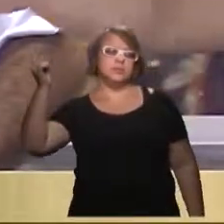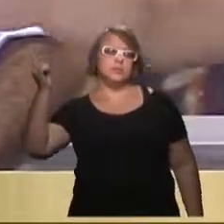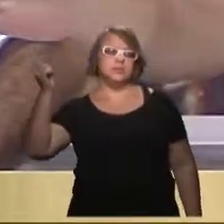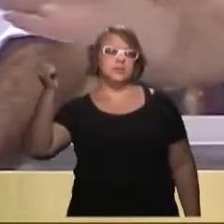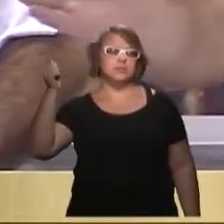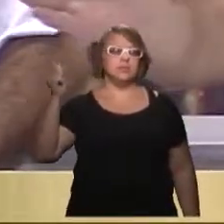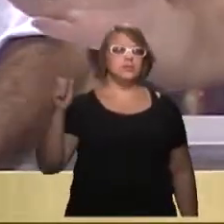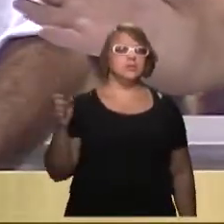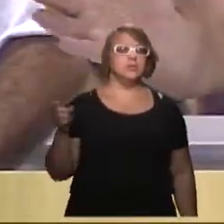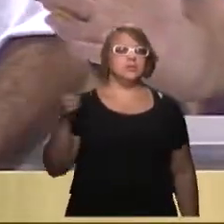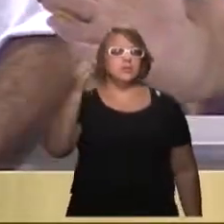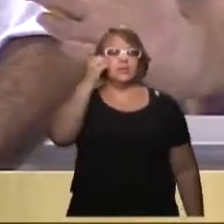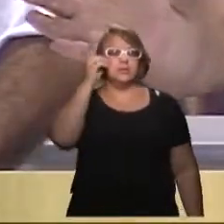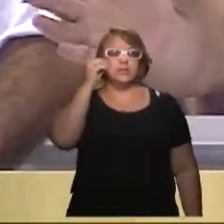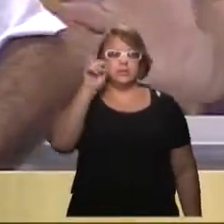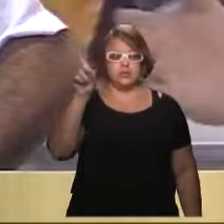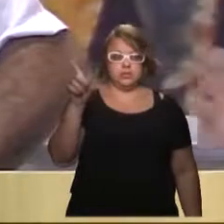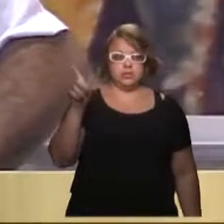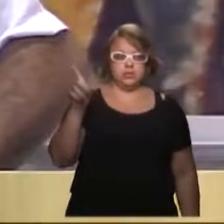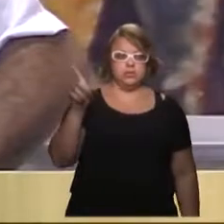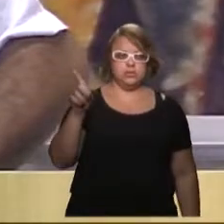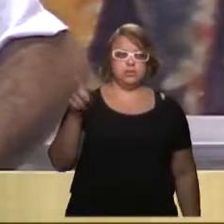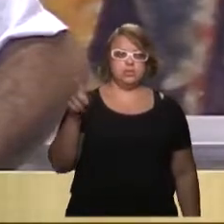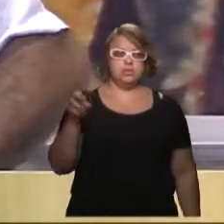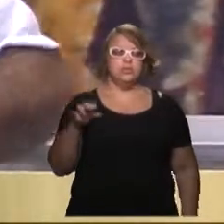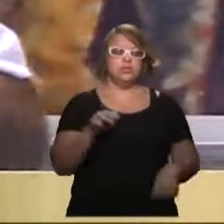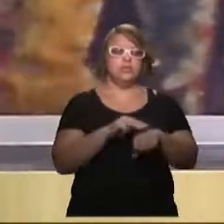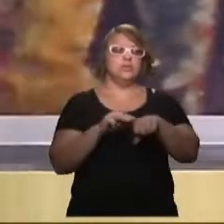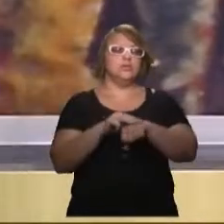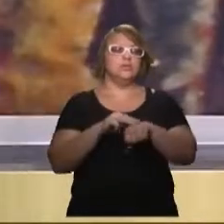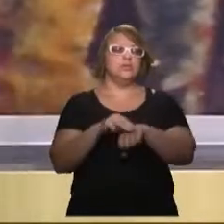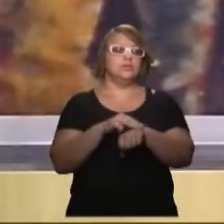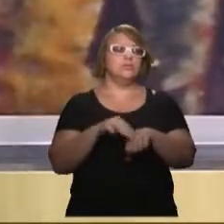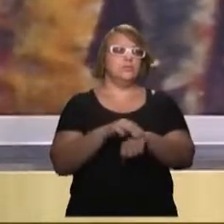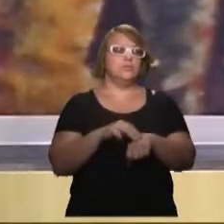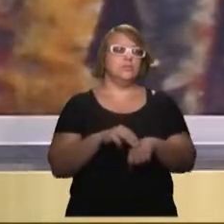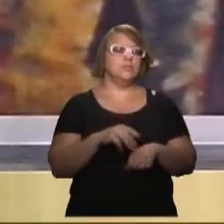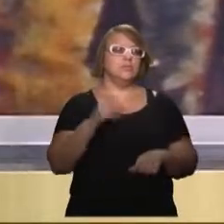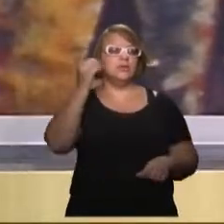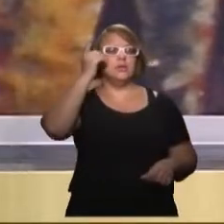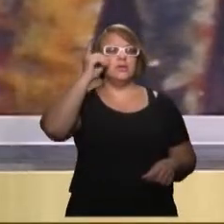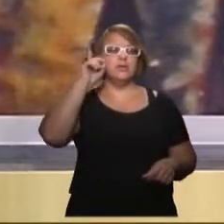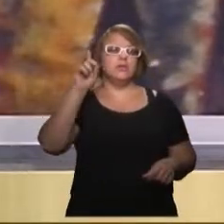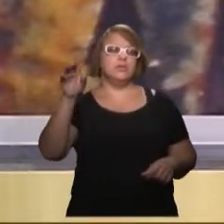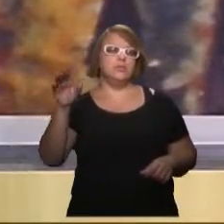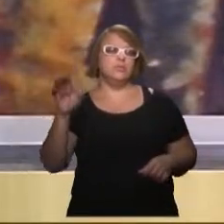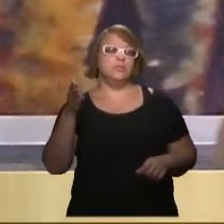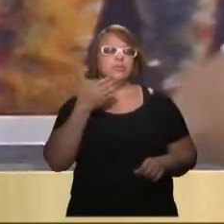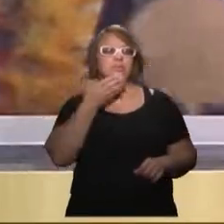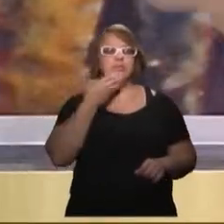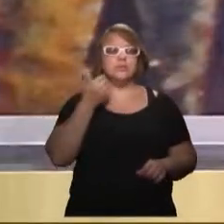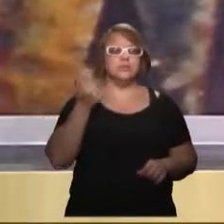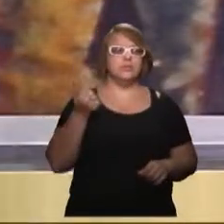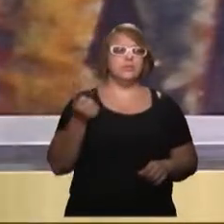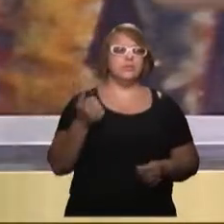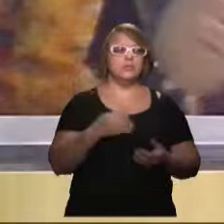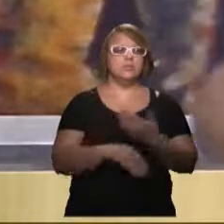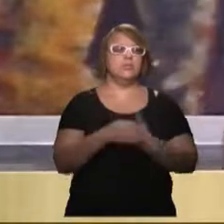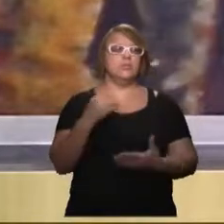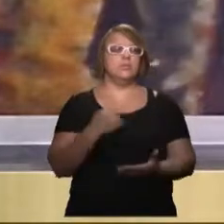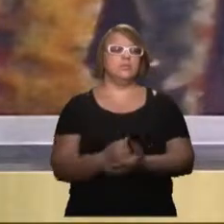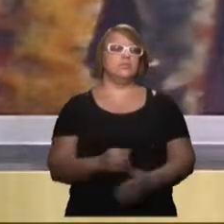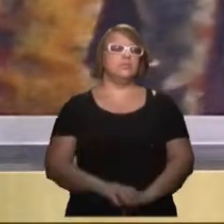com uma data que for melhor para todos, para que a gente possa fazer uma extraordinária e